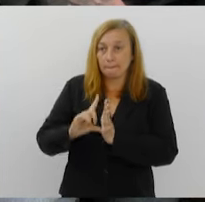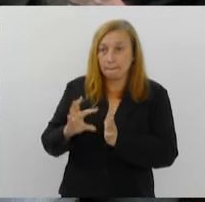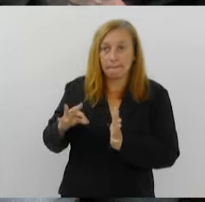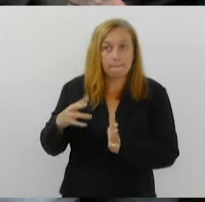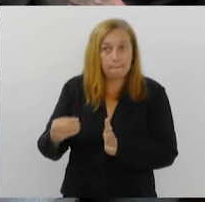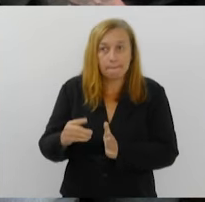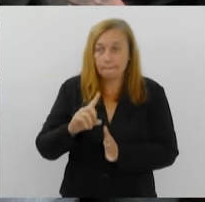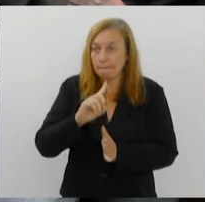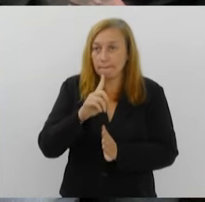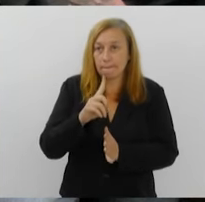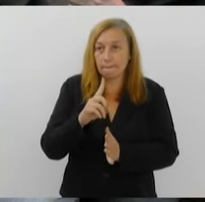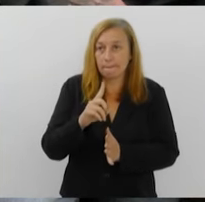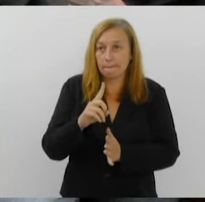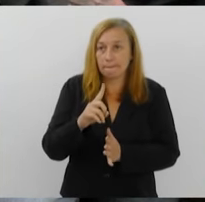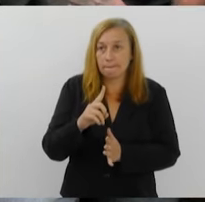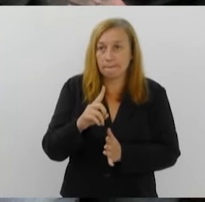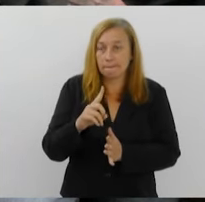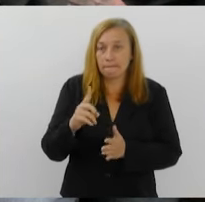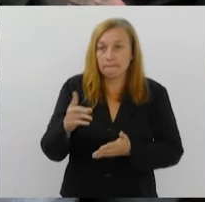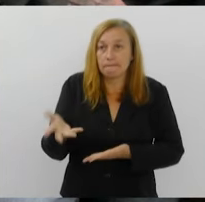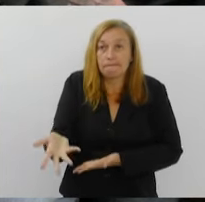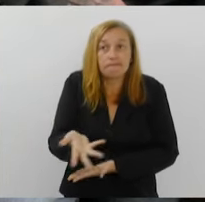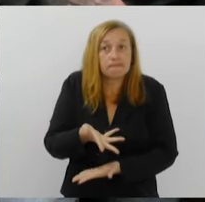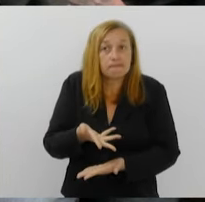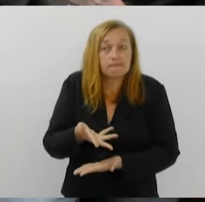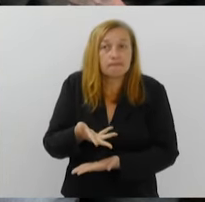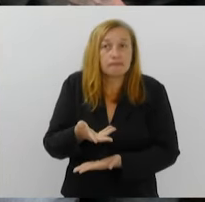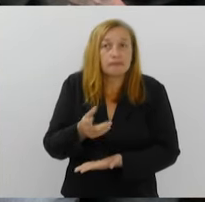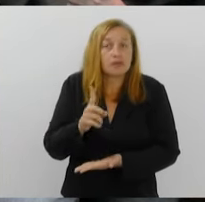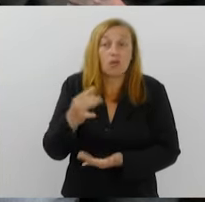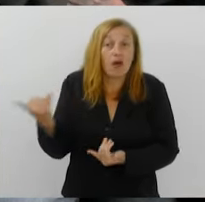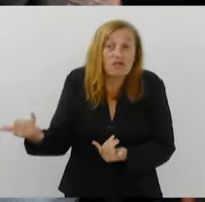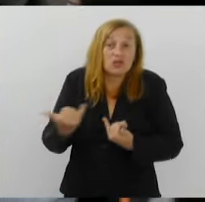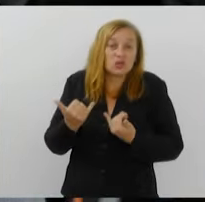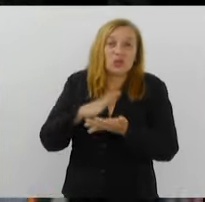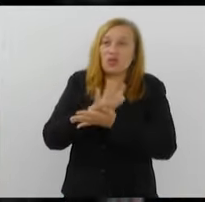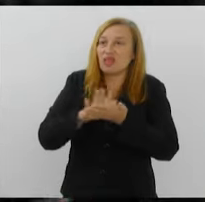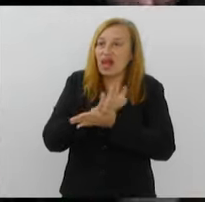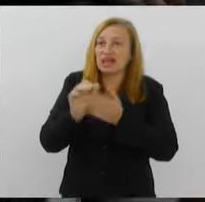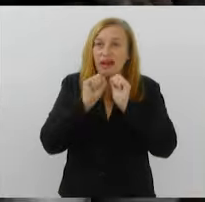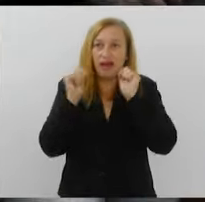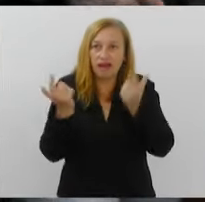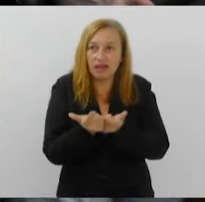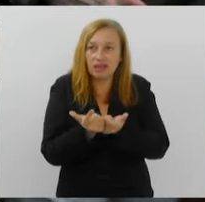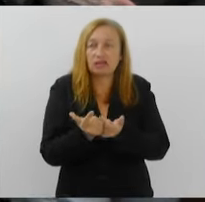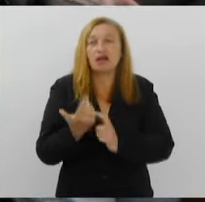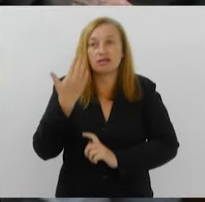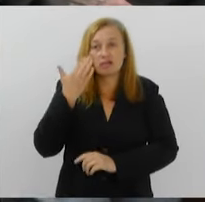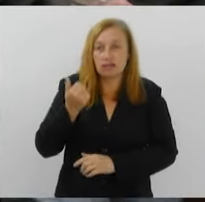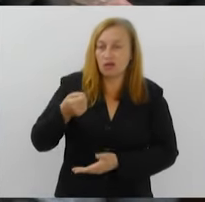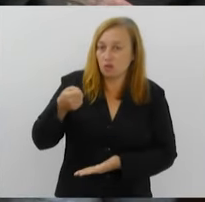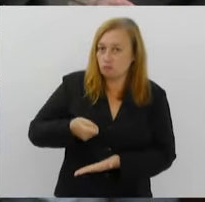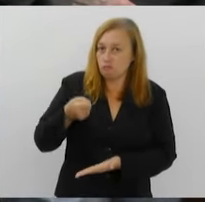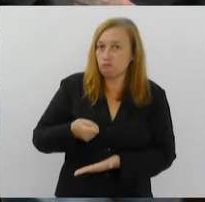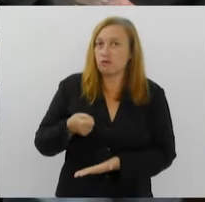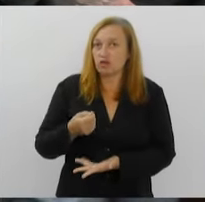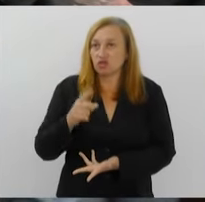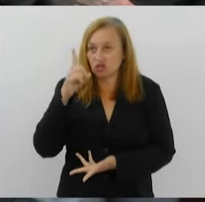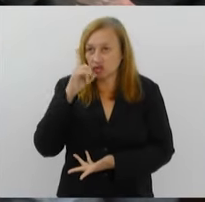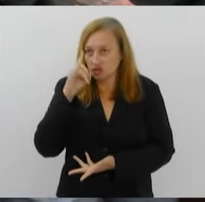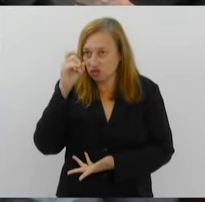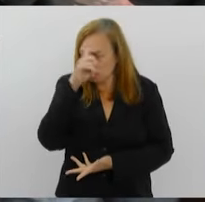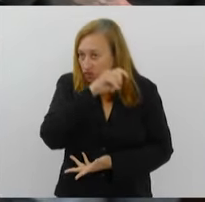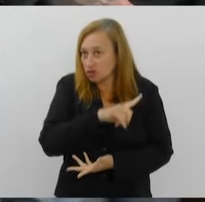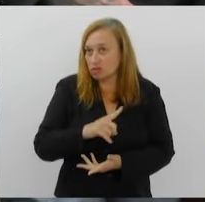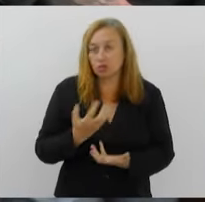nenhuma parcimônia com o Poder Legislativo. Então, sei que um instrumento da convocação é um instrumento duro, portanto, não